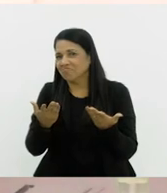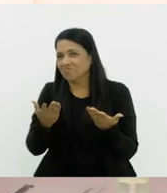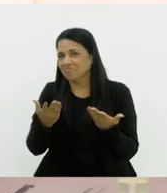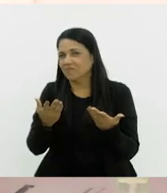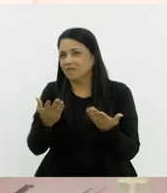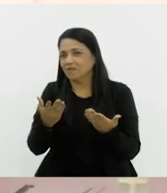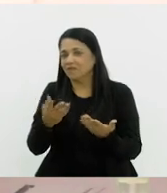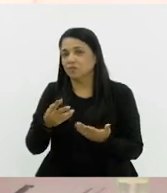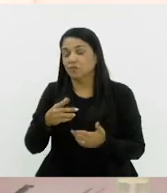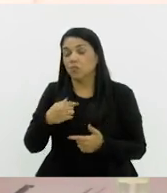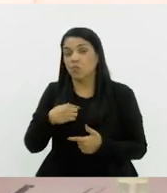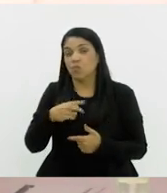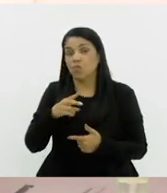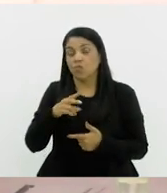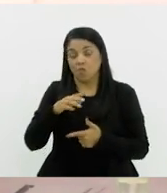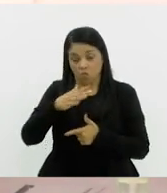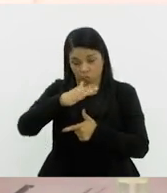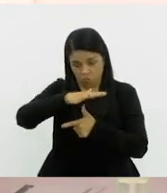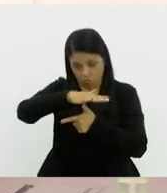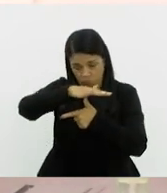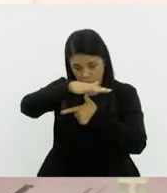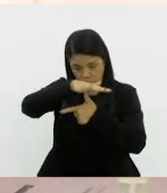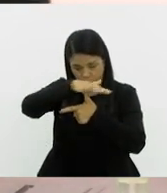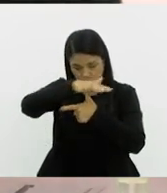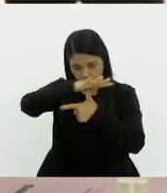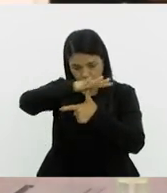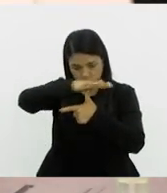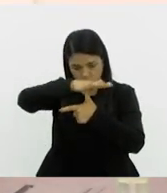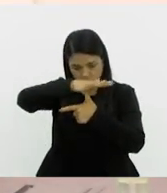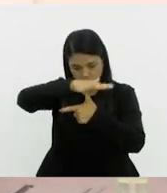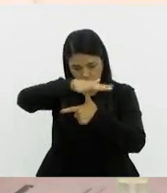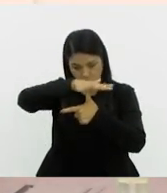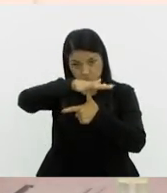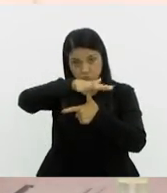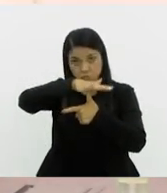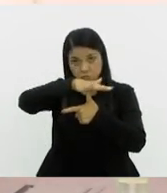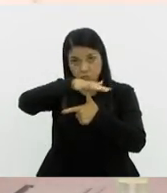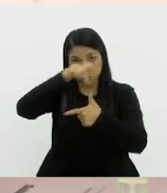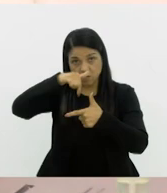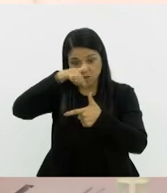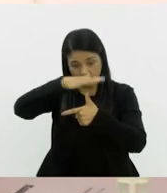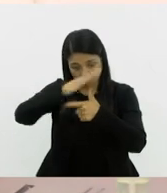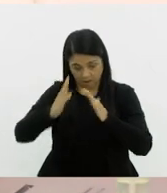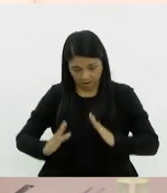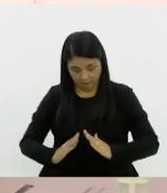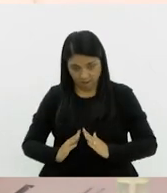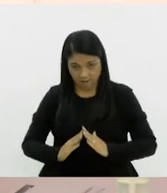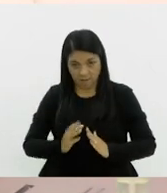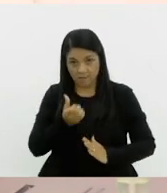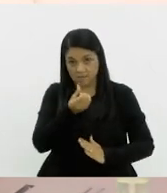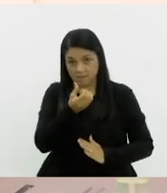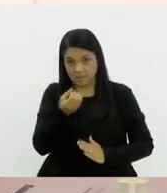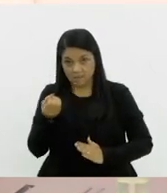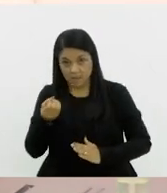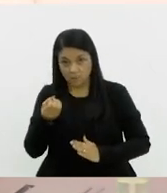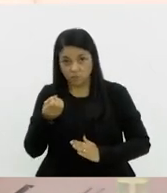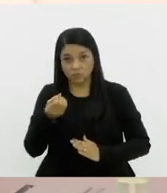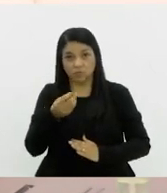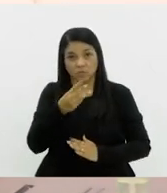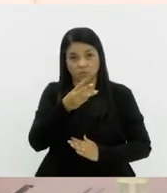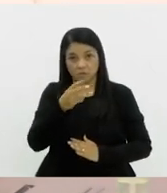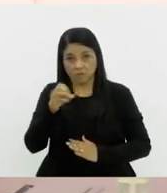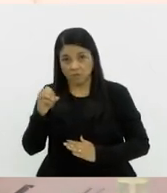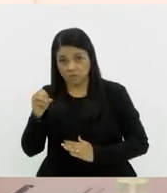O voo pairado, ele nem abriu a possibilidade. Então, se você passar de 600... De 300, como eles voam